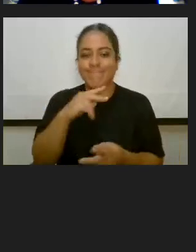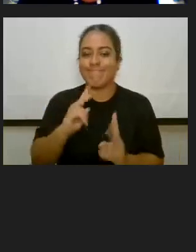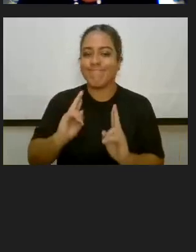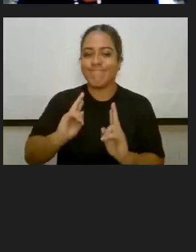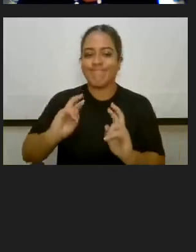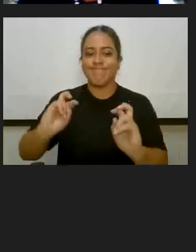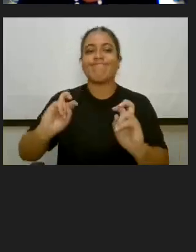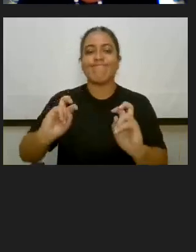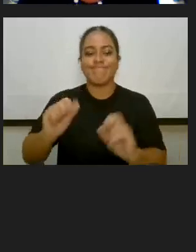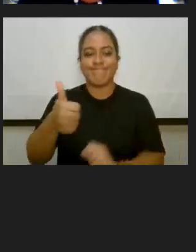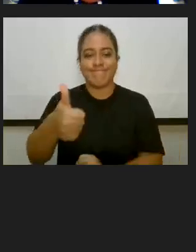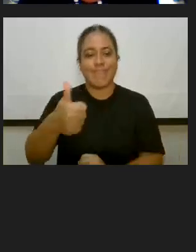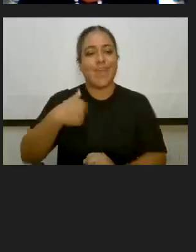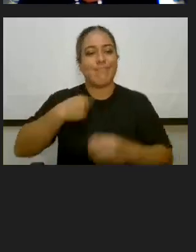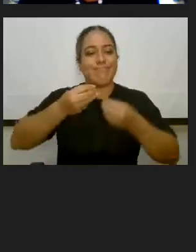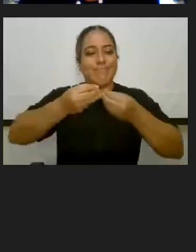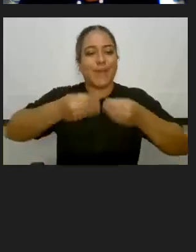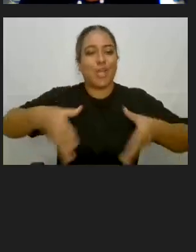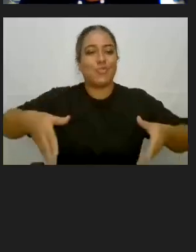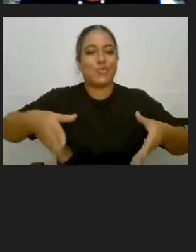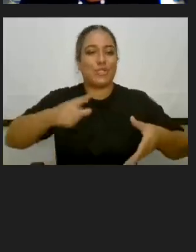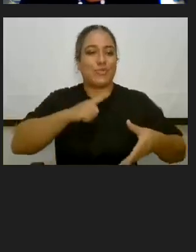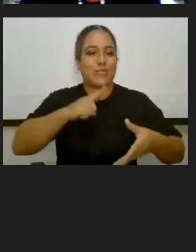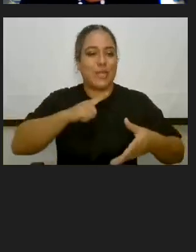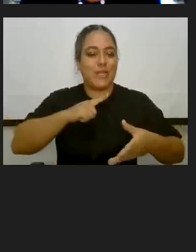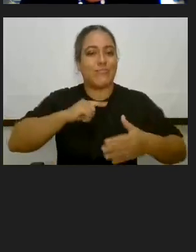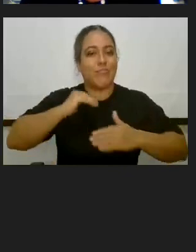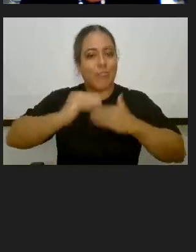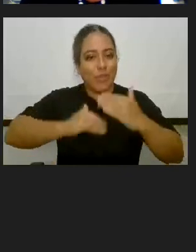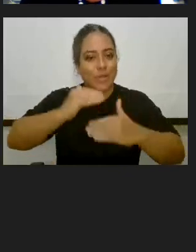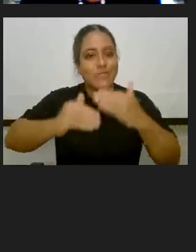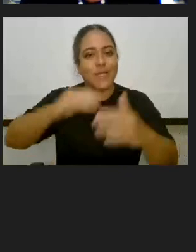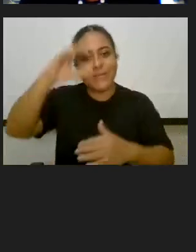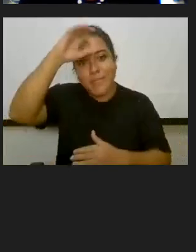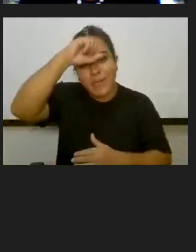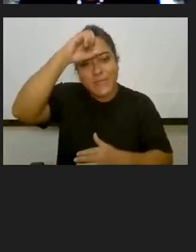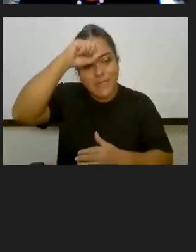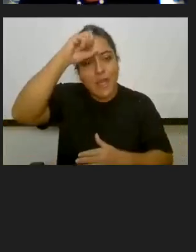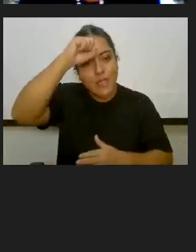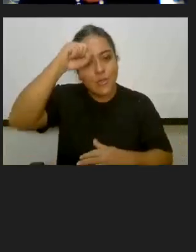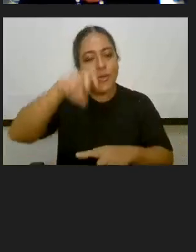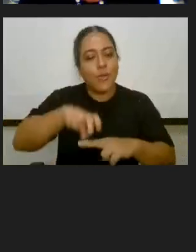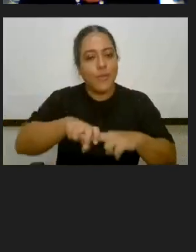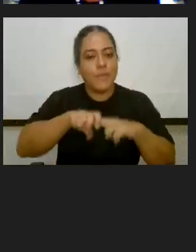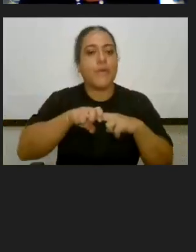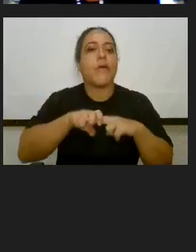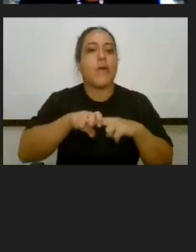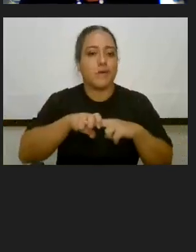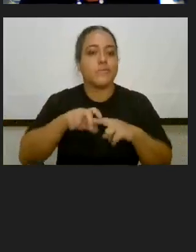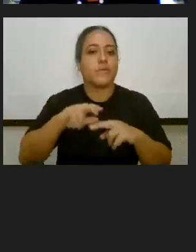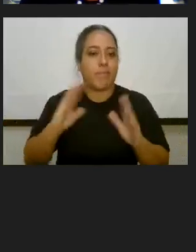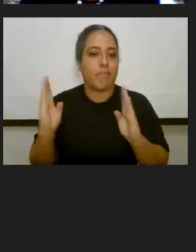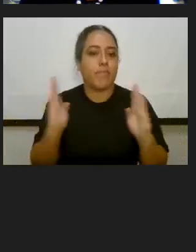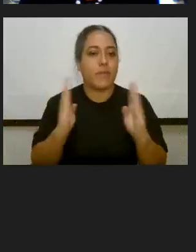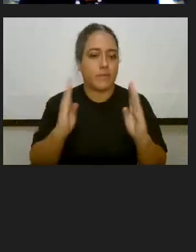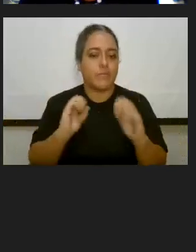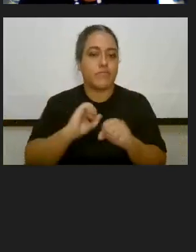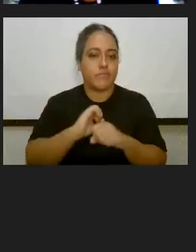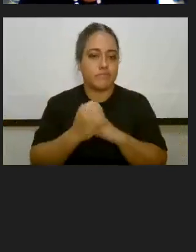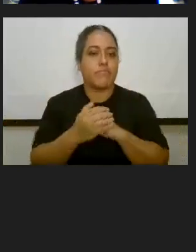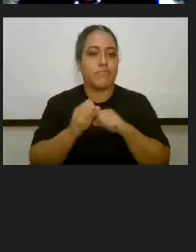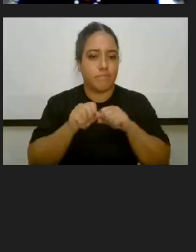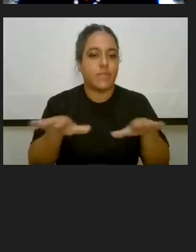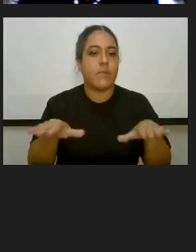foram prejudicados no seu processo de aprendizagem, portanto, também no seu processo de